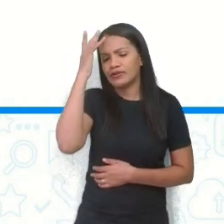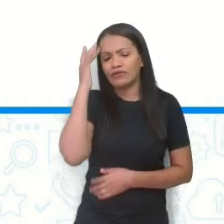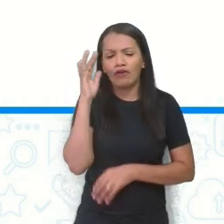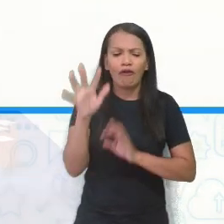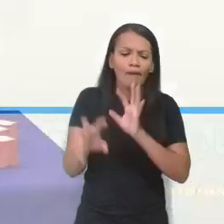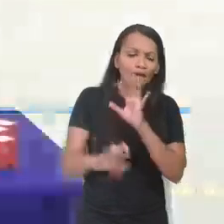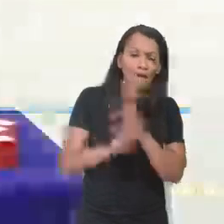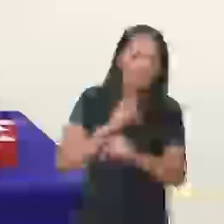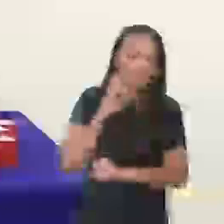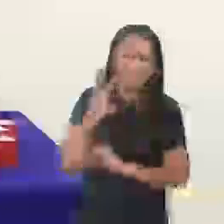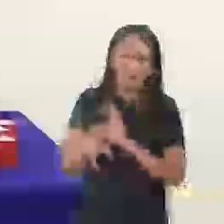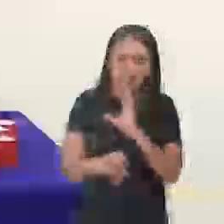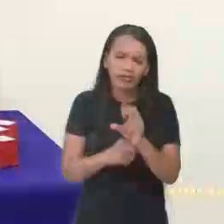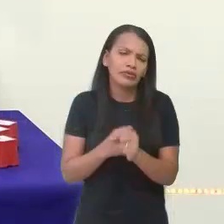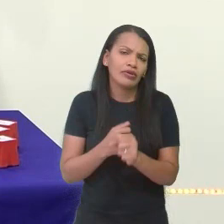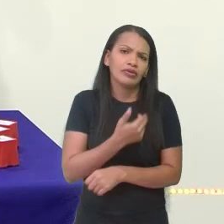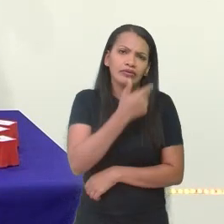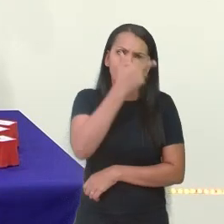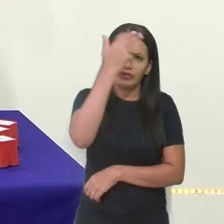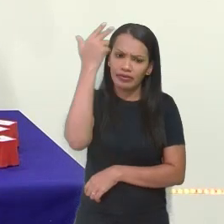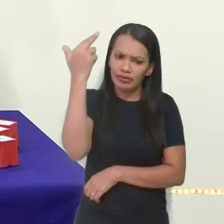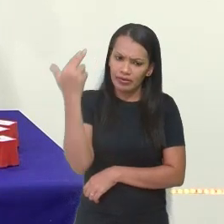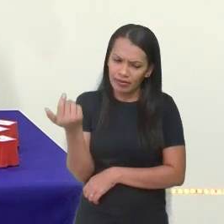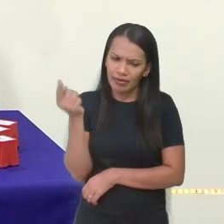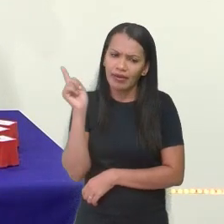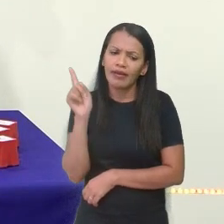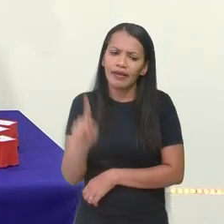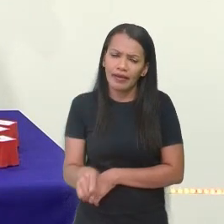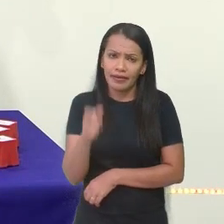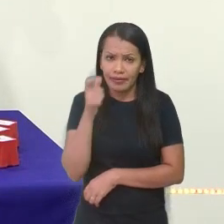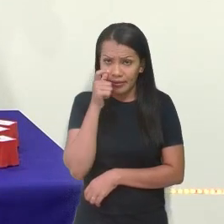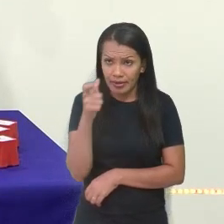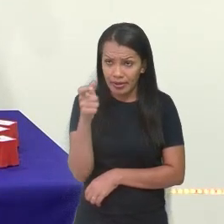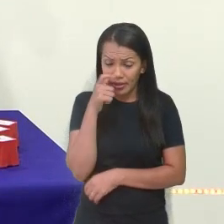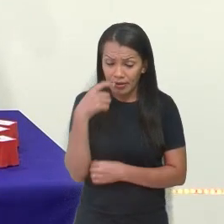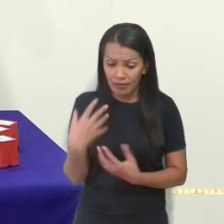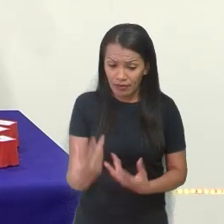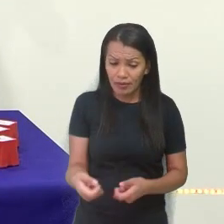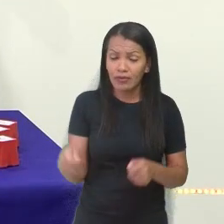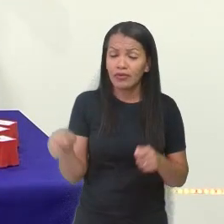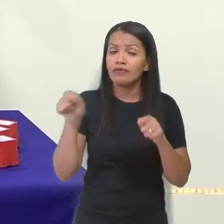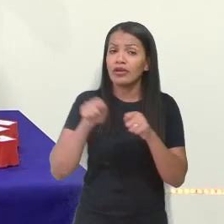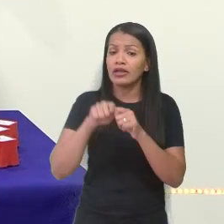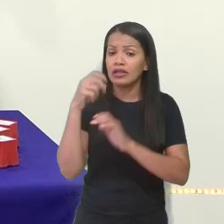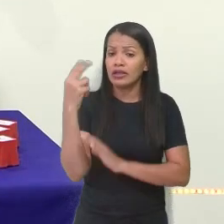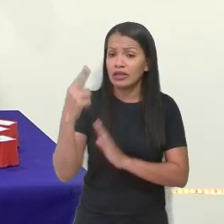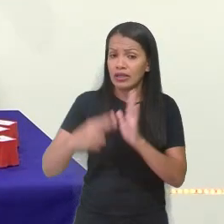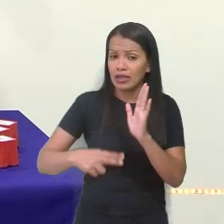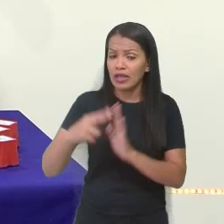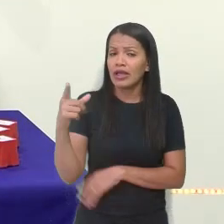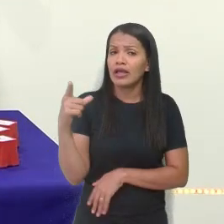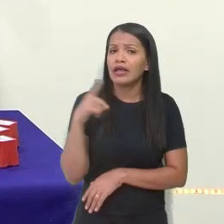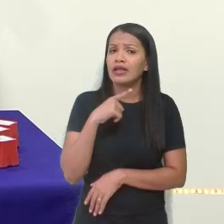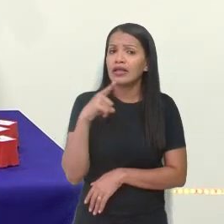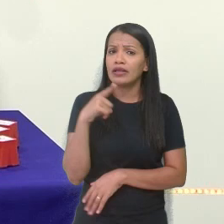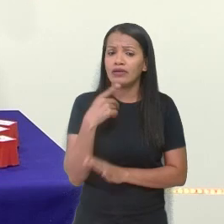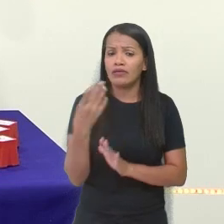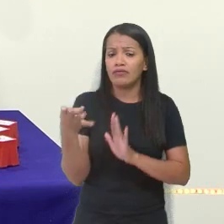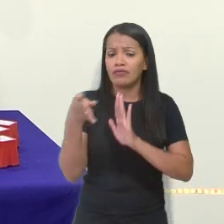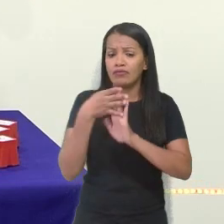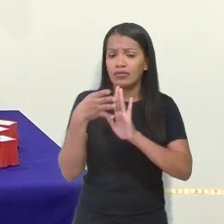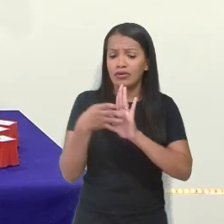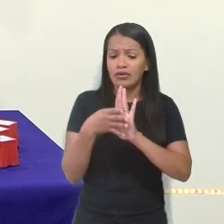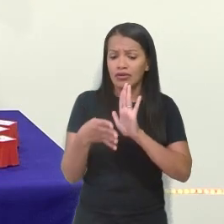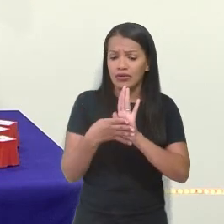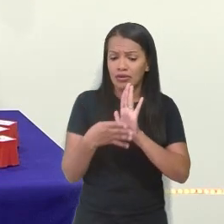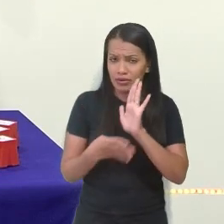poemas natalinos, não é? E esse aí é bem interessante, a gente vai fazer a leitura. Ele tem 4